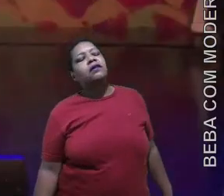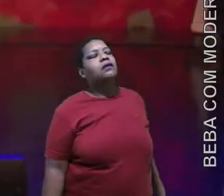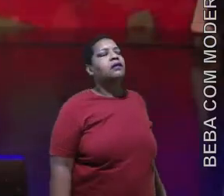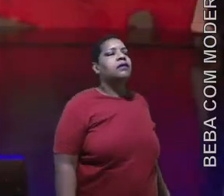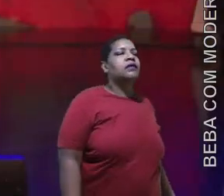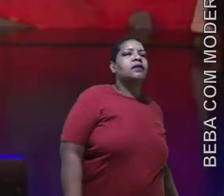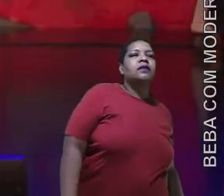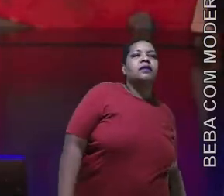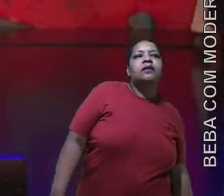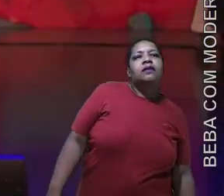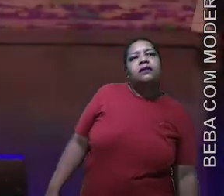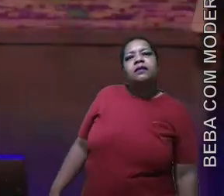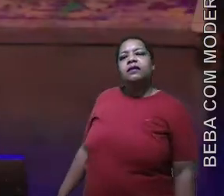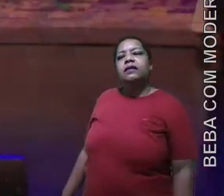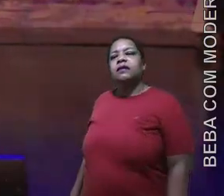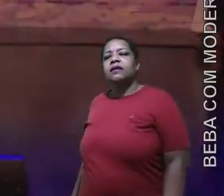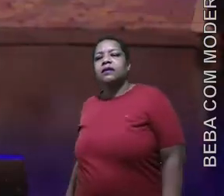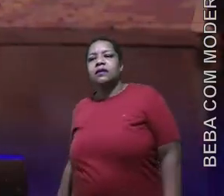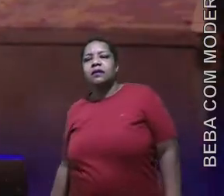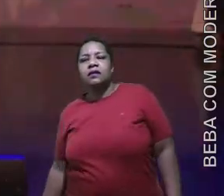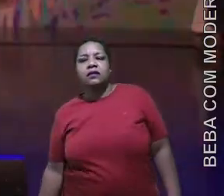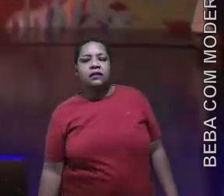E aí